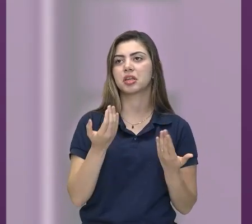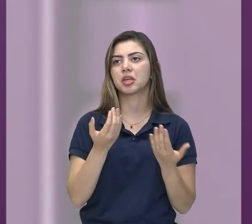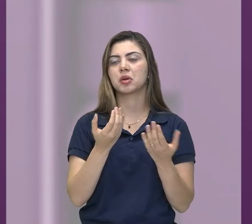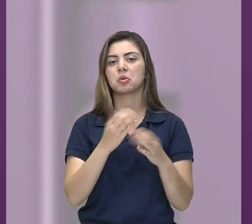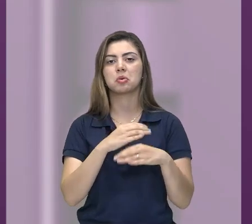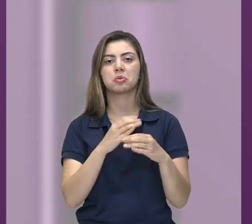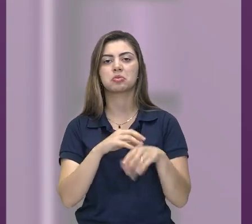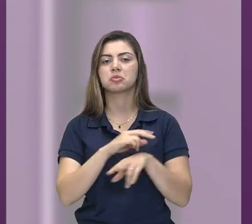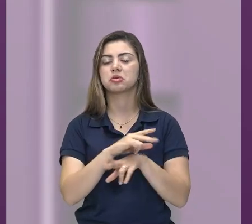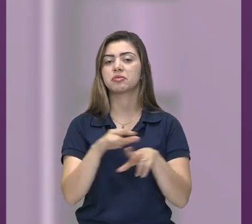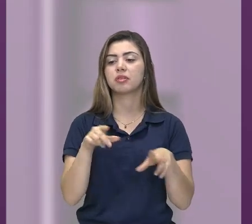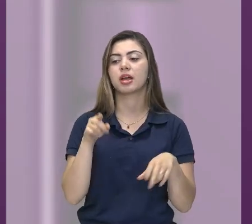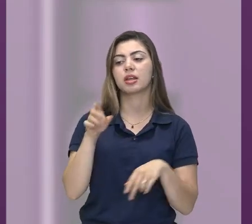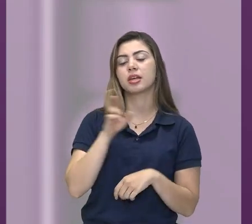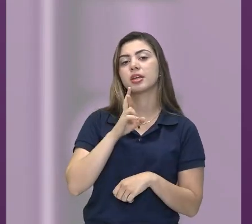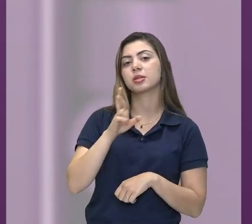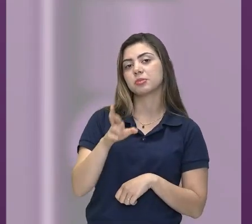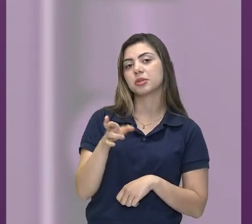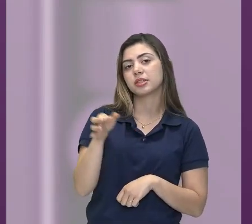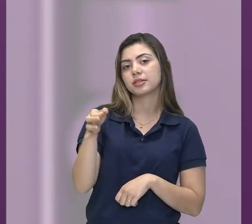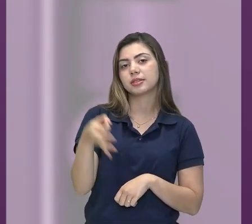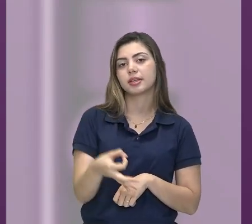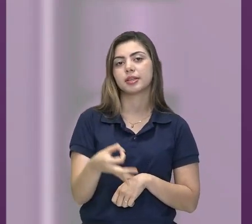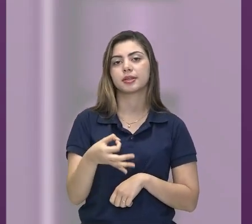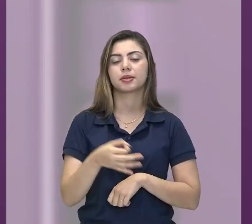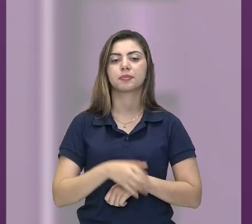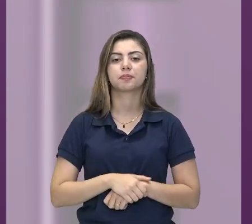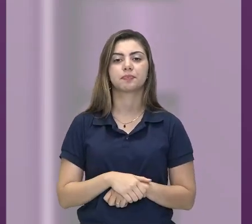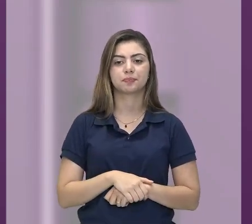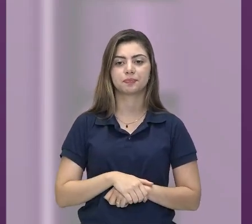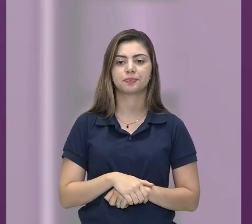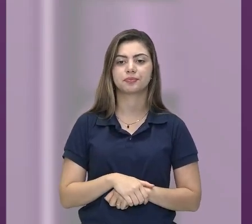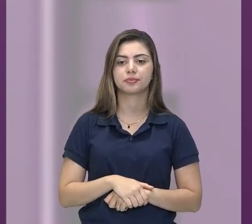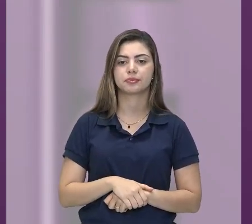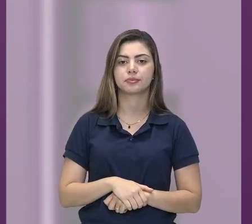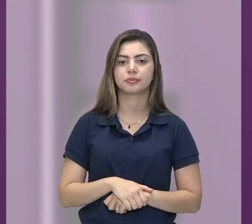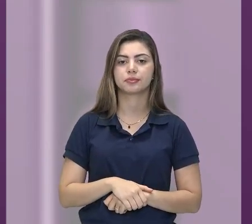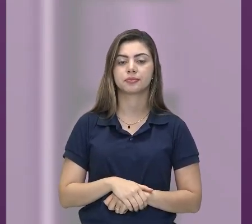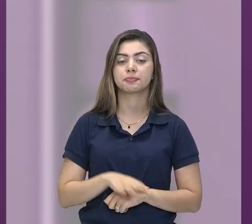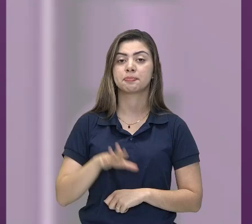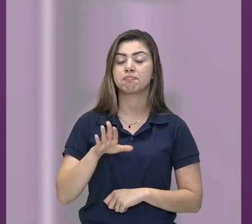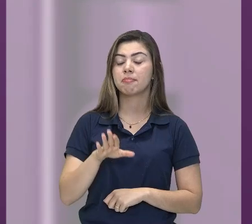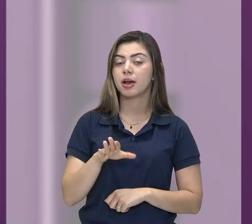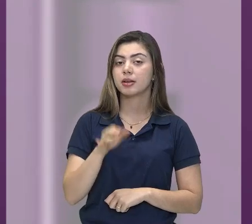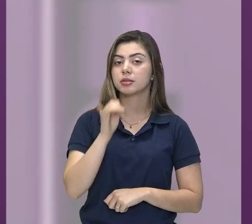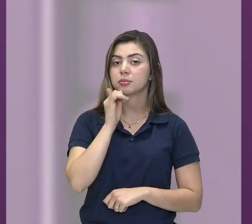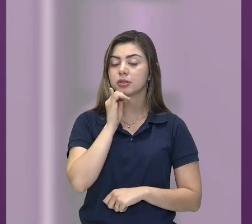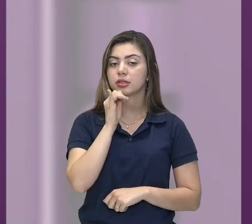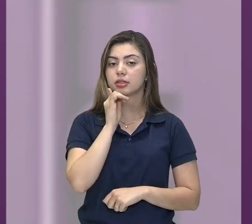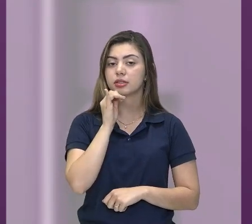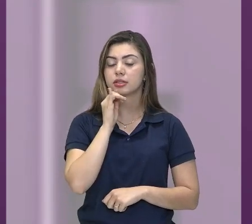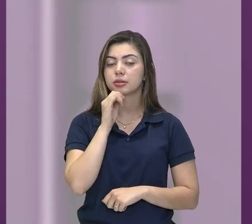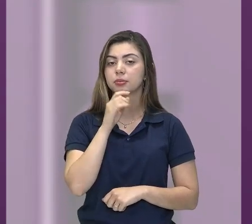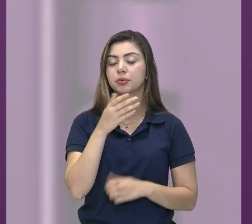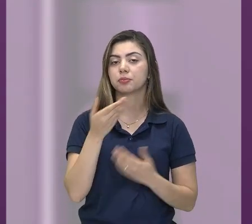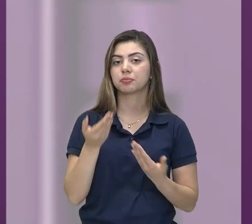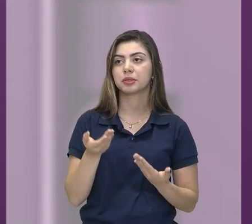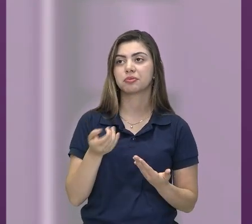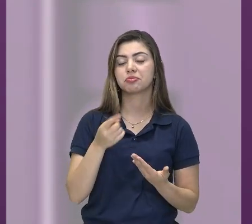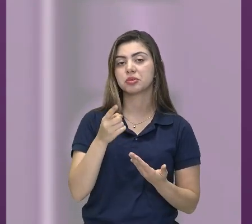tá bom? Esse é um resultado completamente válido, tá bom? Mas se você estiver fazendo, sei